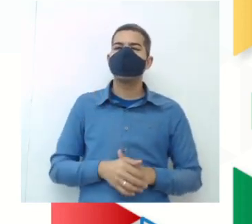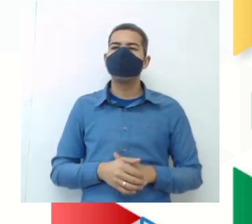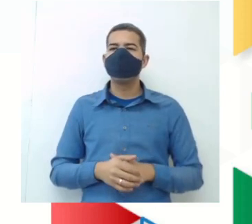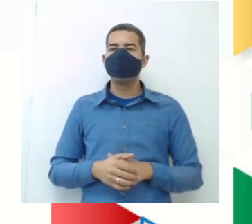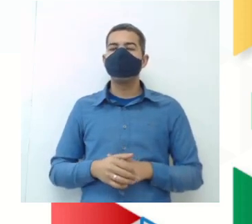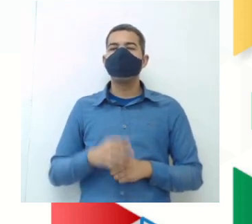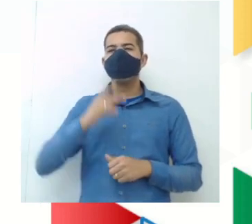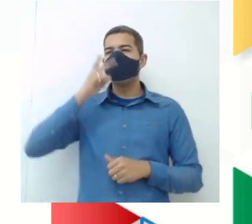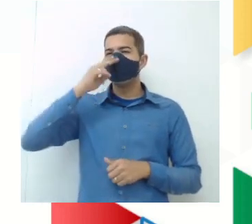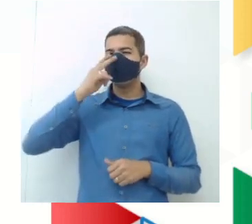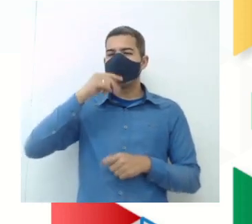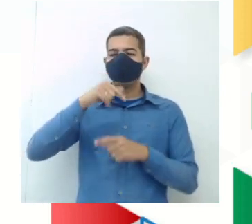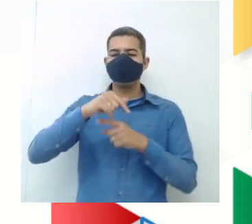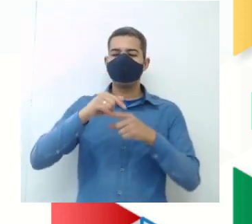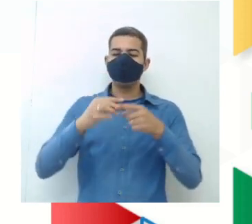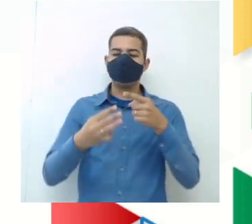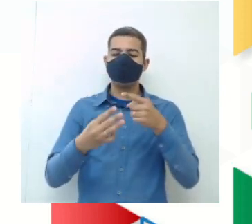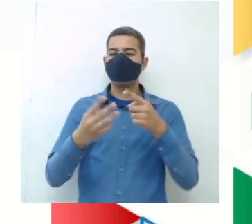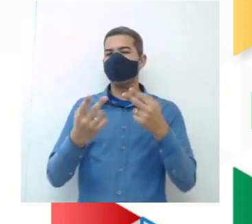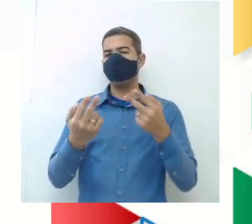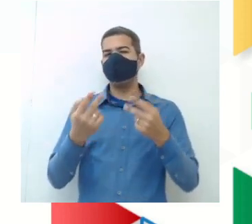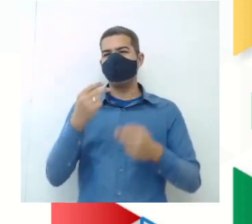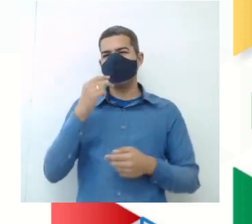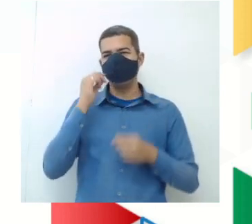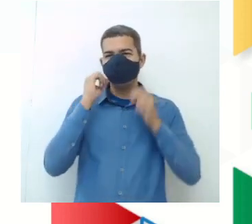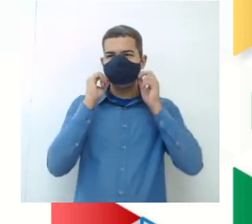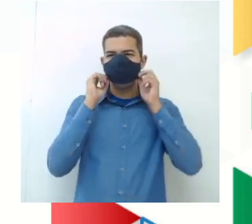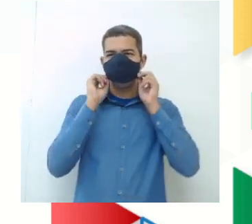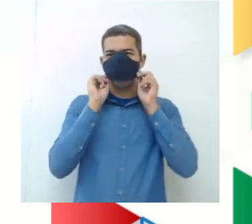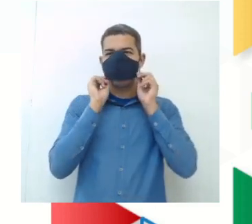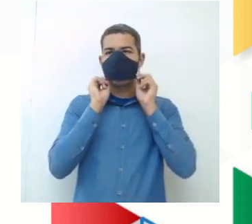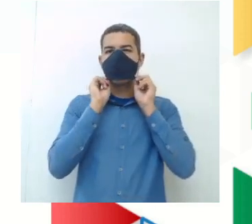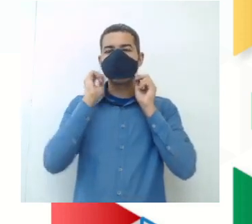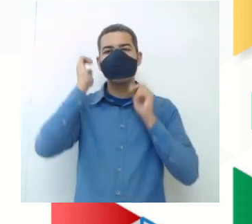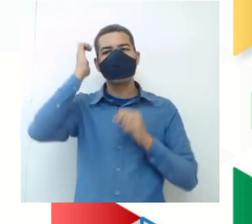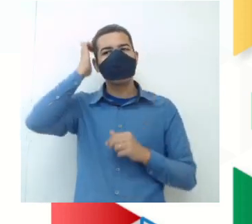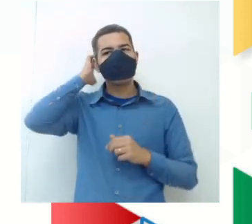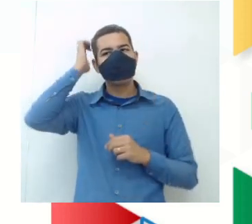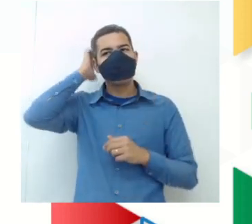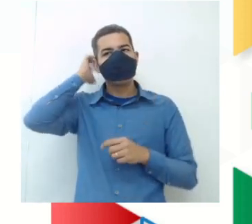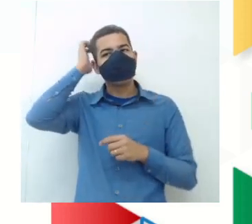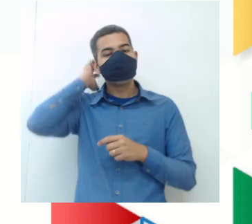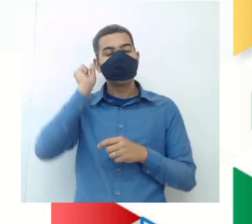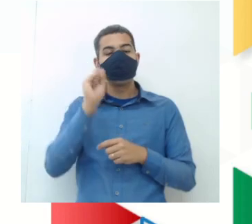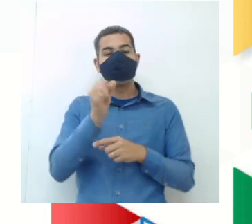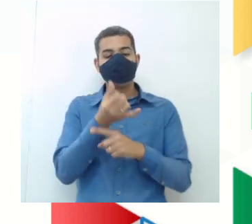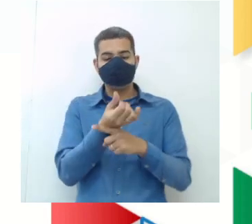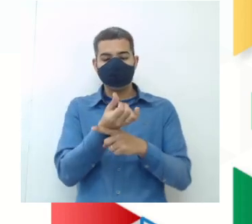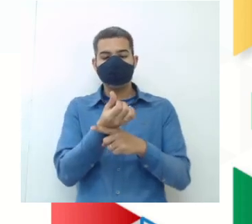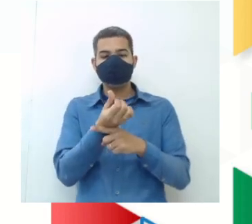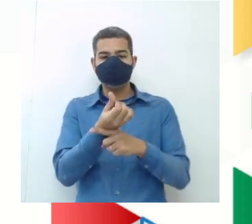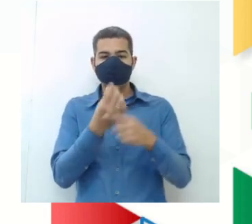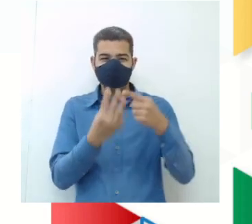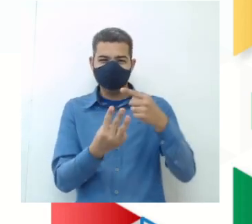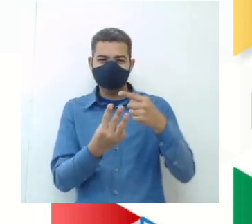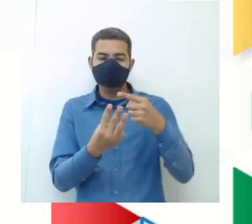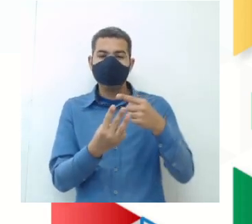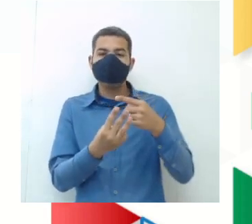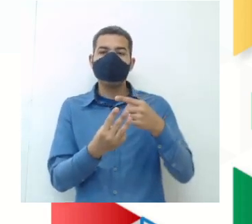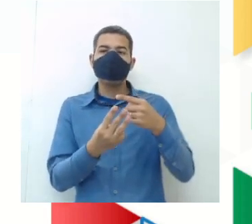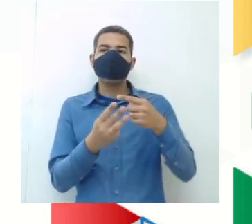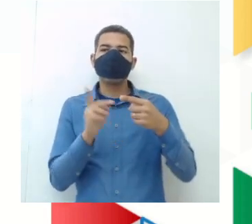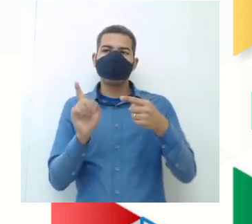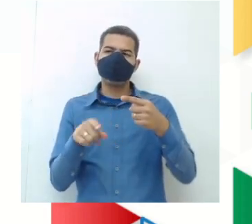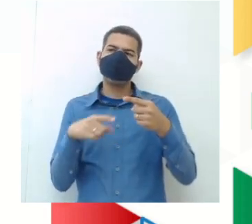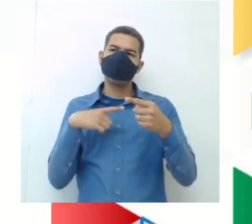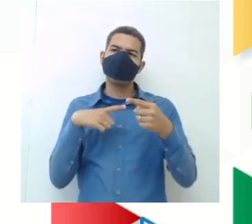coisa vai acontecer com 7 sobre 3, tá? Se fosse 6, daria 6 dividido por 3, 2. Então vai ficar entre 2 e 3,